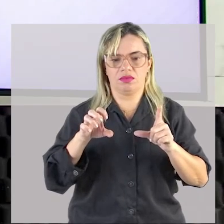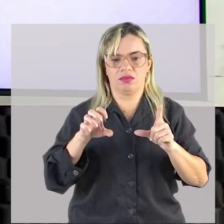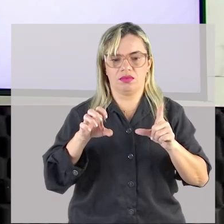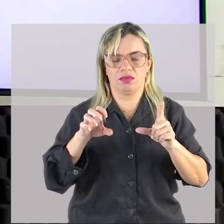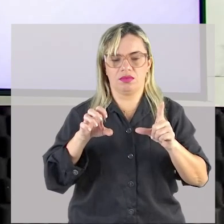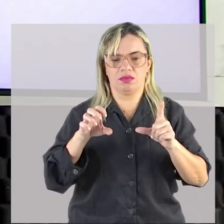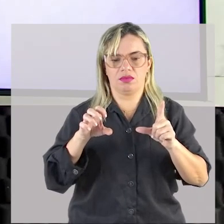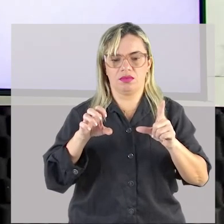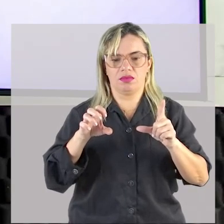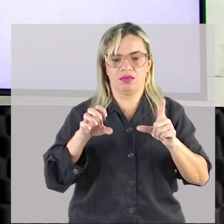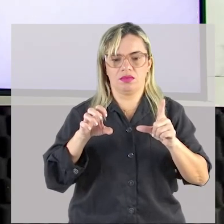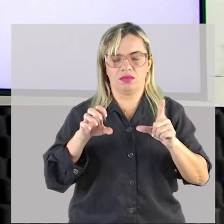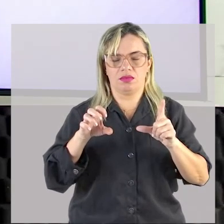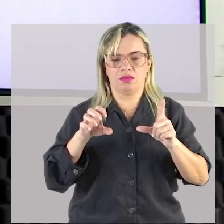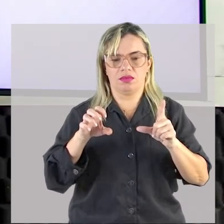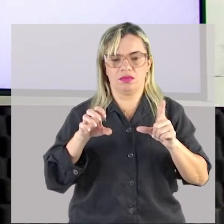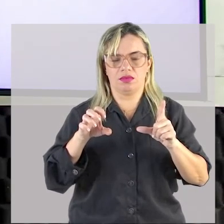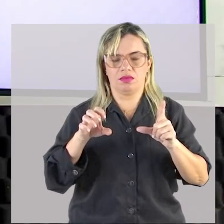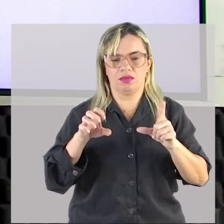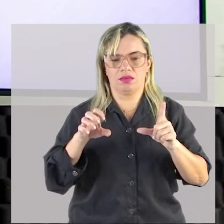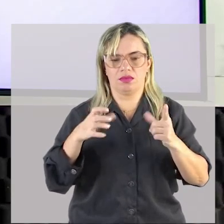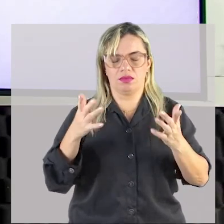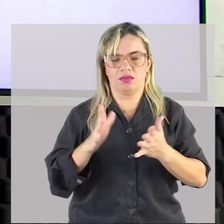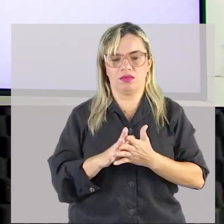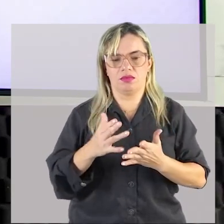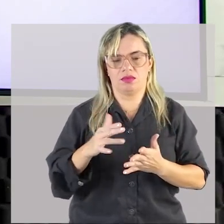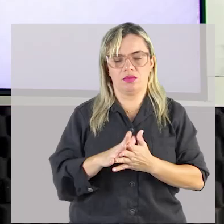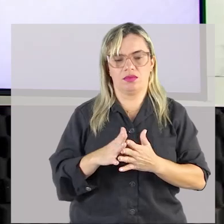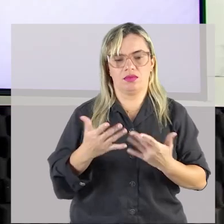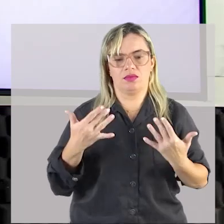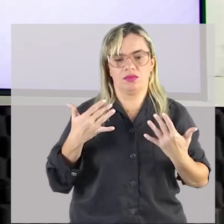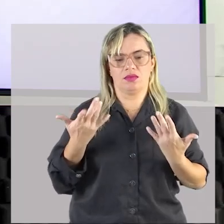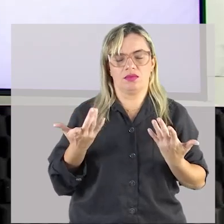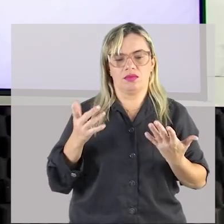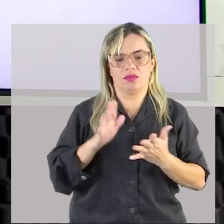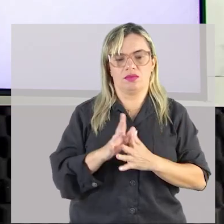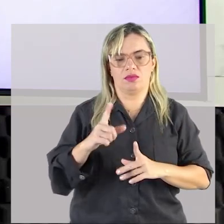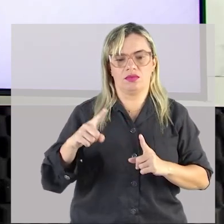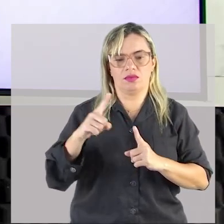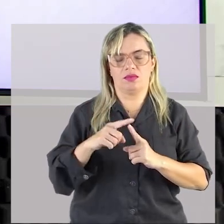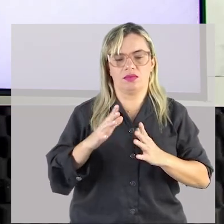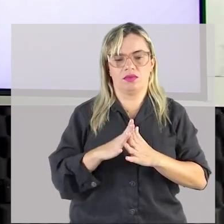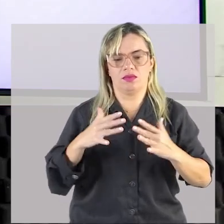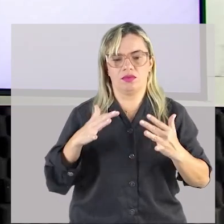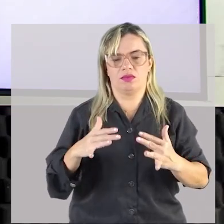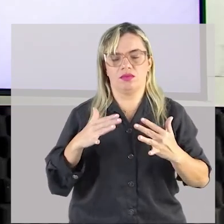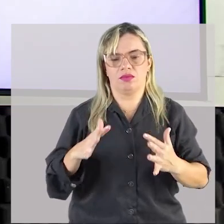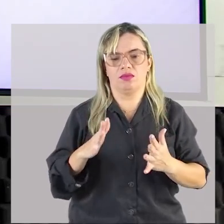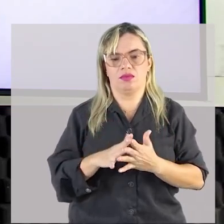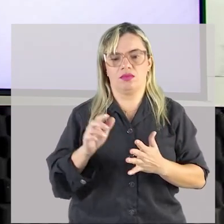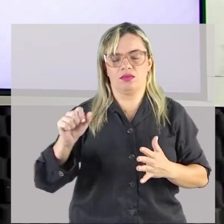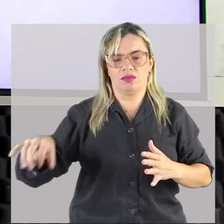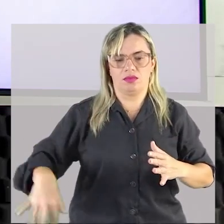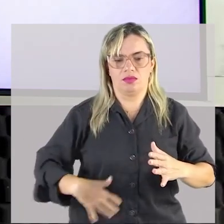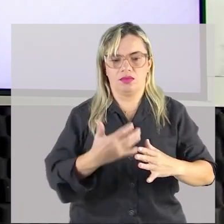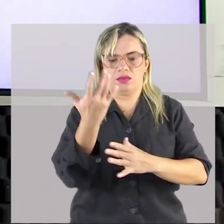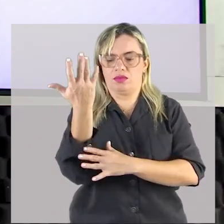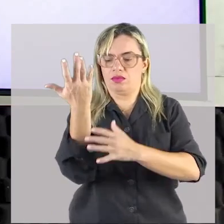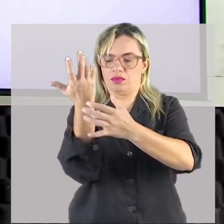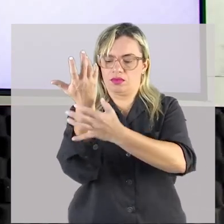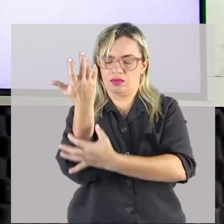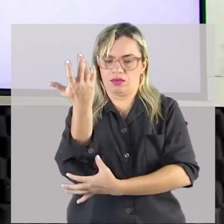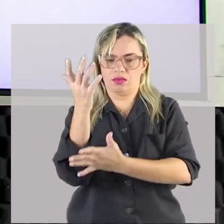é um termo geral para os tipos, né, dos movimentos que o Caule faz, né, que